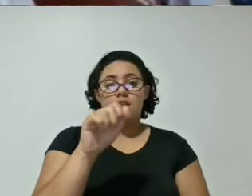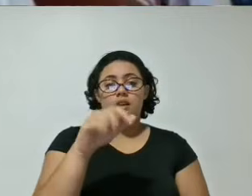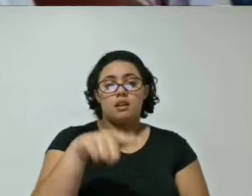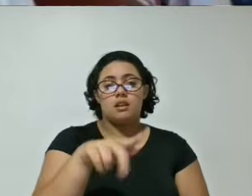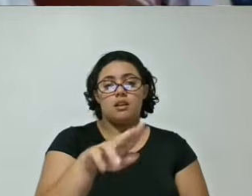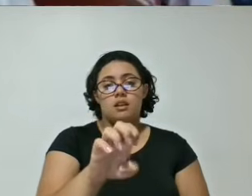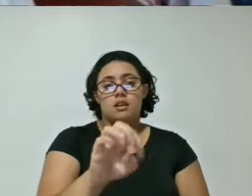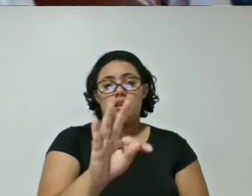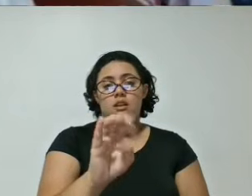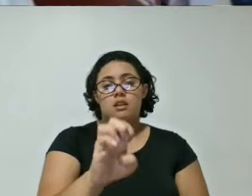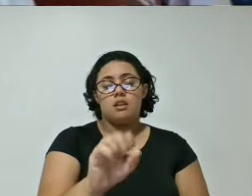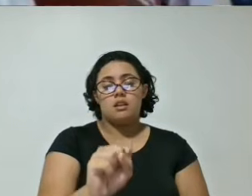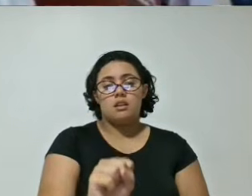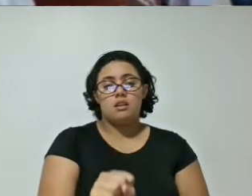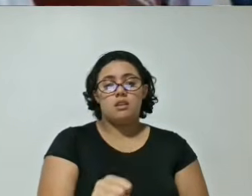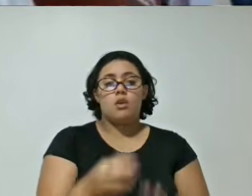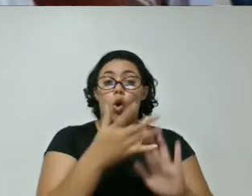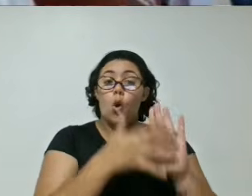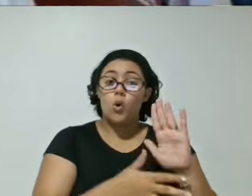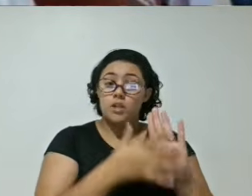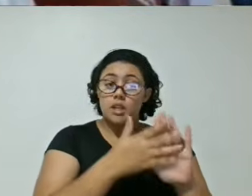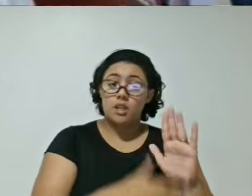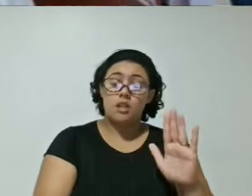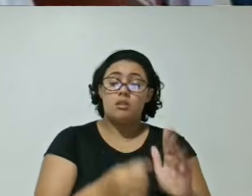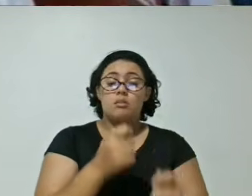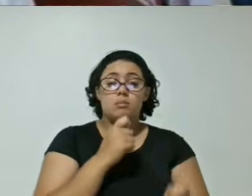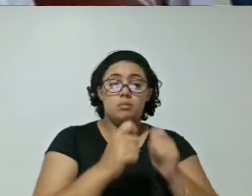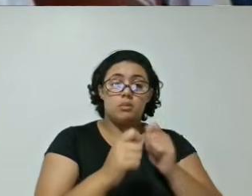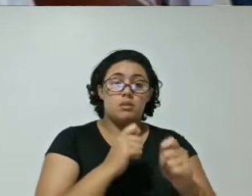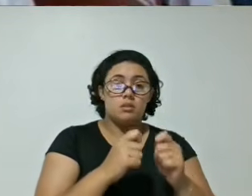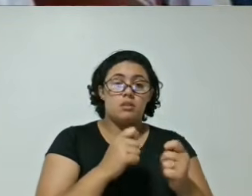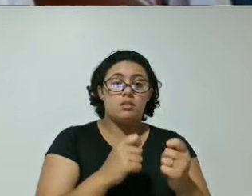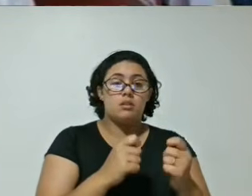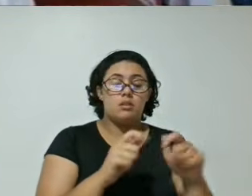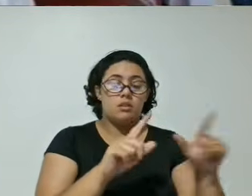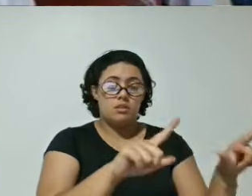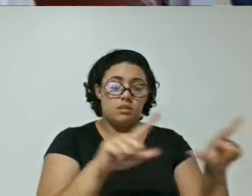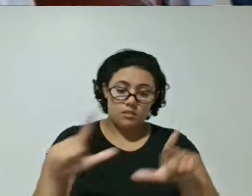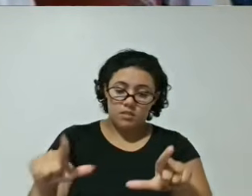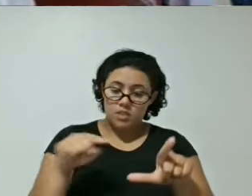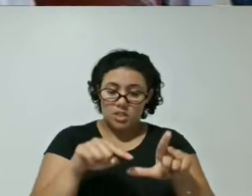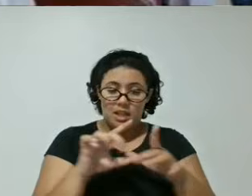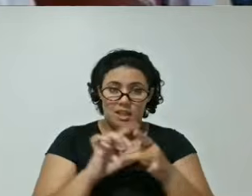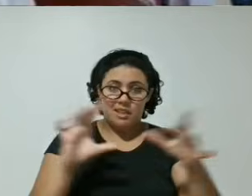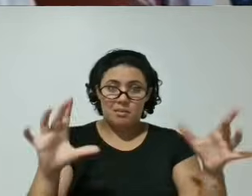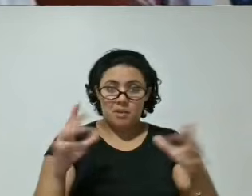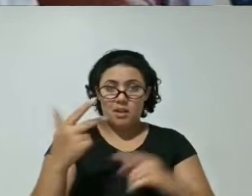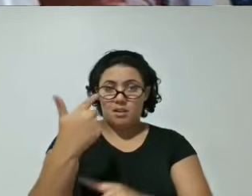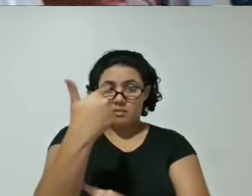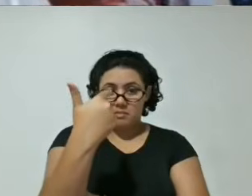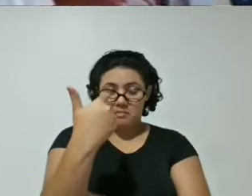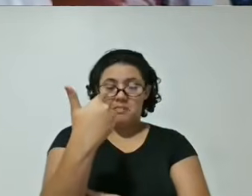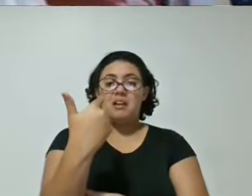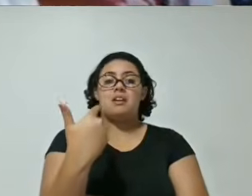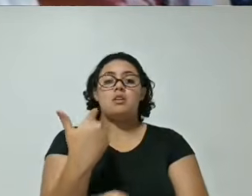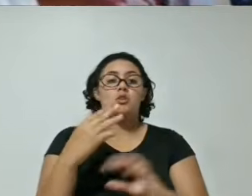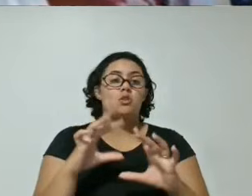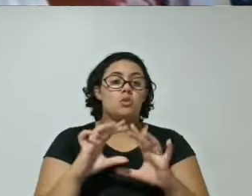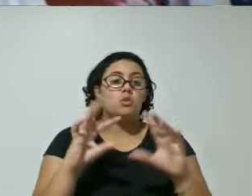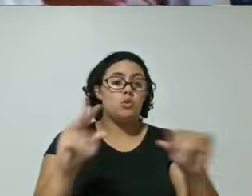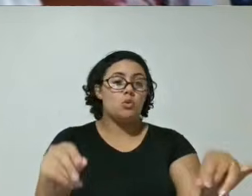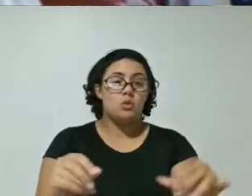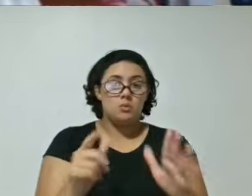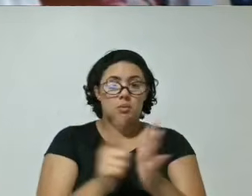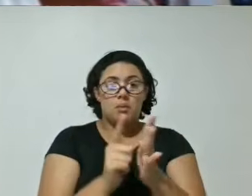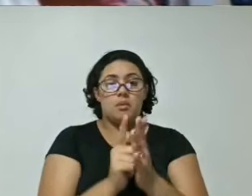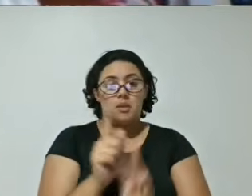né, as fichas de sessão de uso de imagem, isso está tudo lá. Agora, a parte do áudio, que aqui